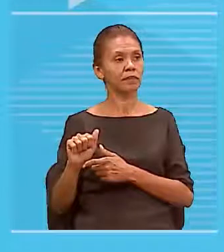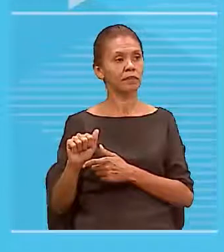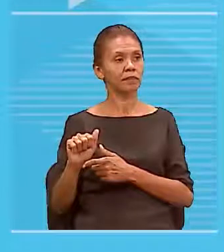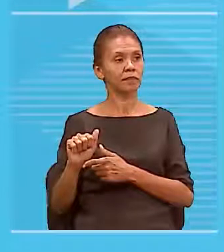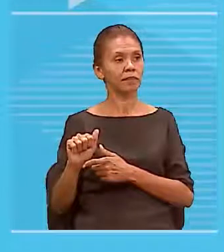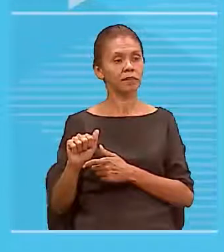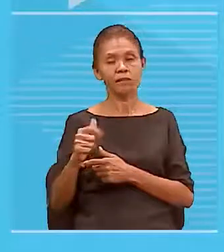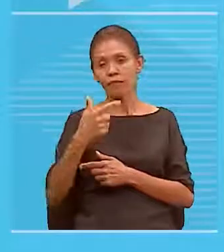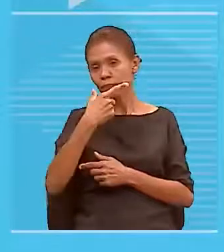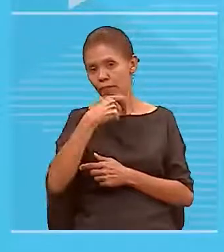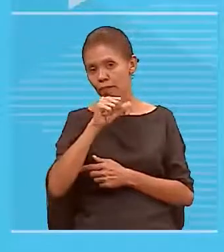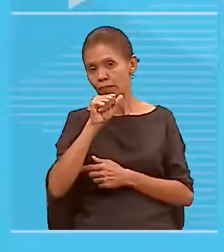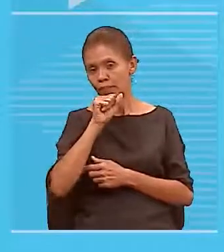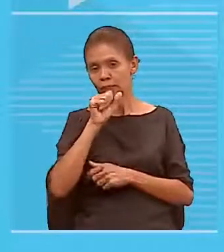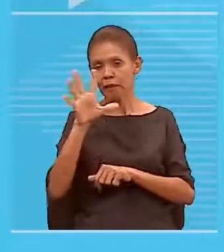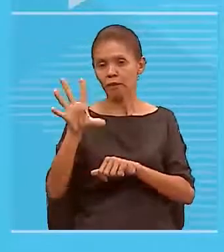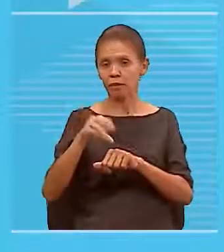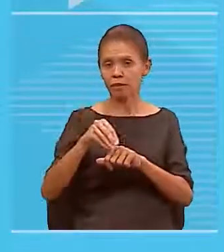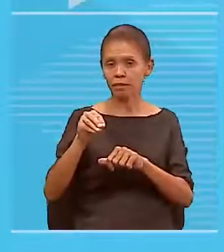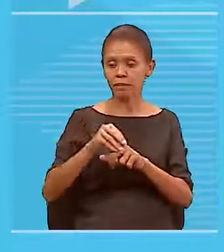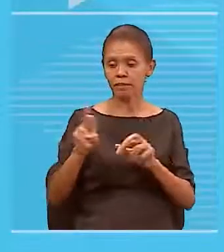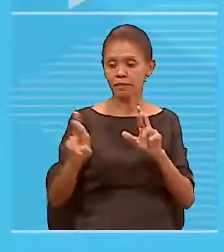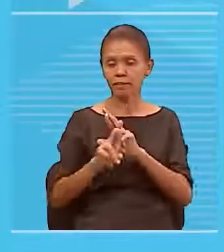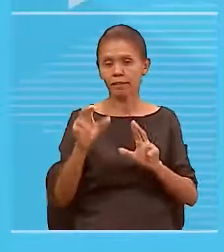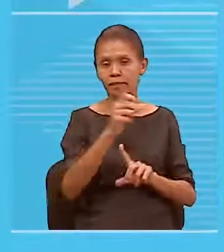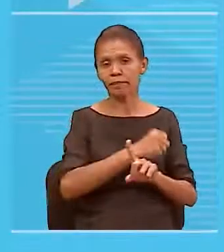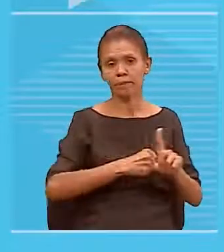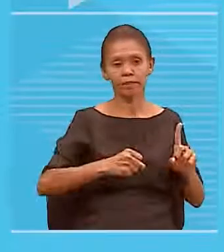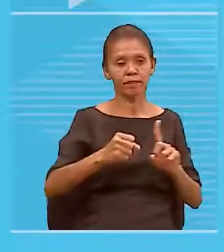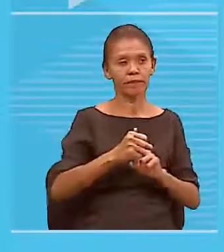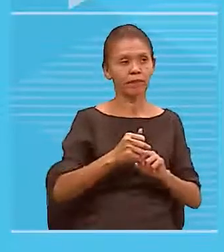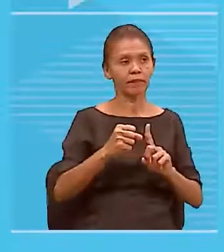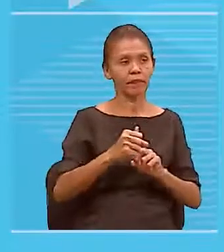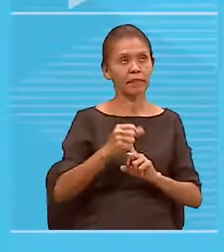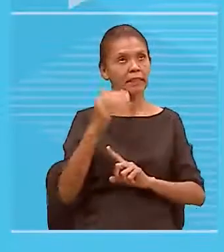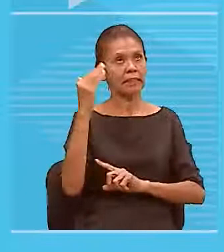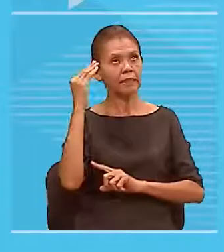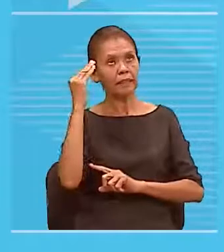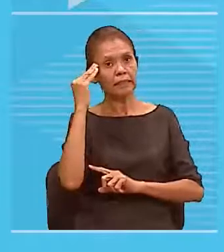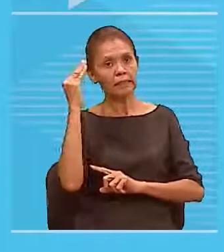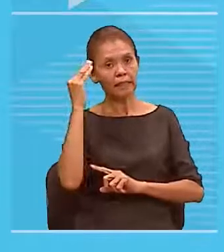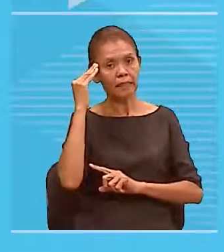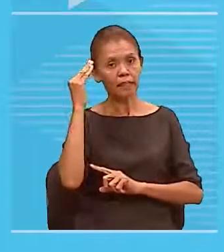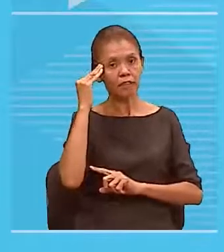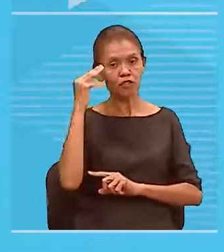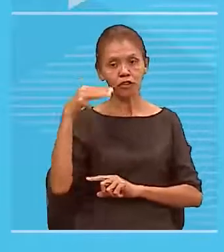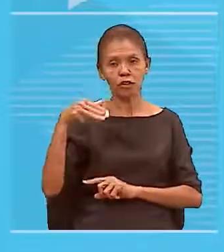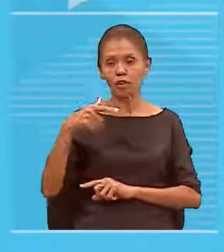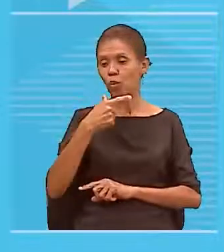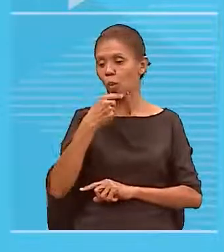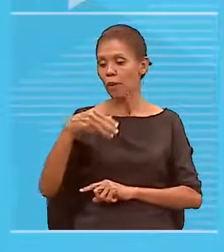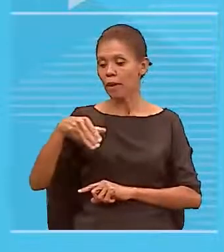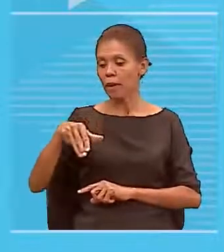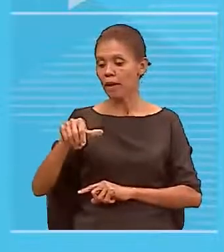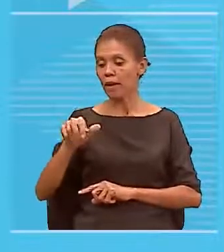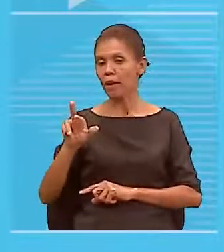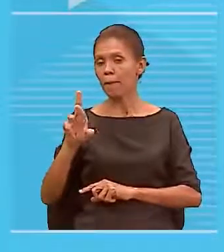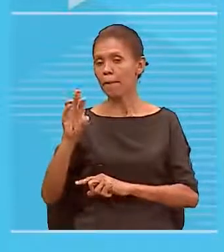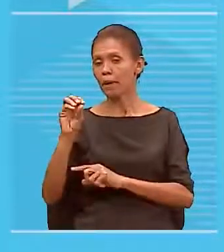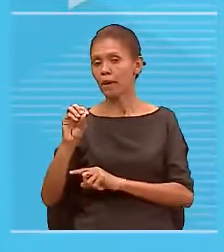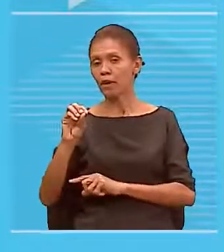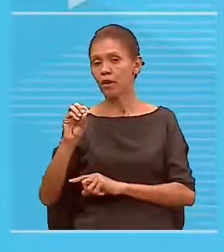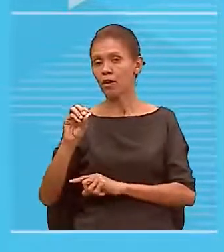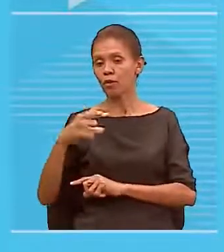o pai tem um conhecimento do mundo que lhe permite supor que Mauro teve um filho isso é verdadeiro